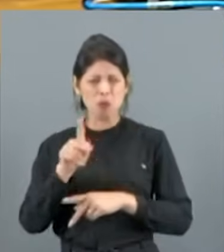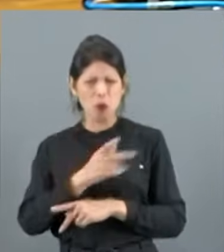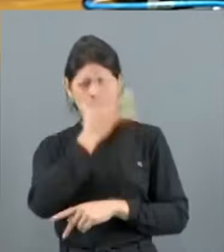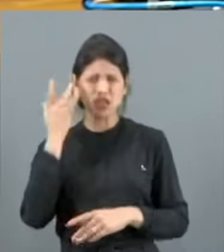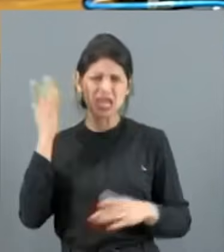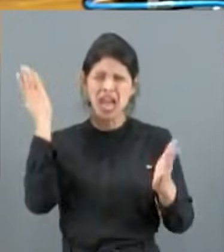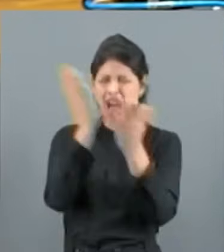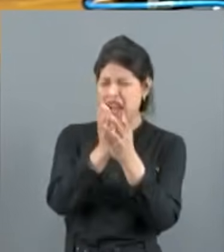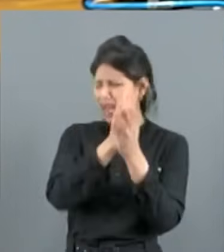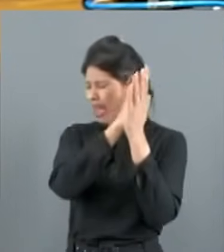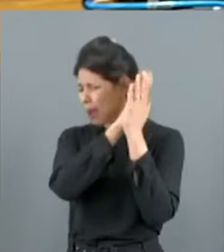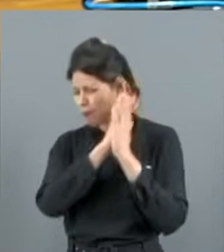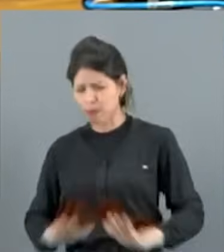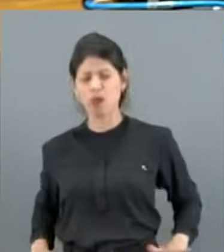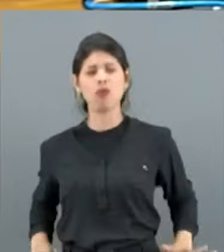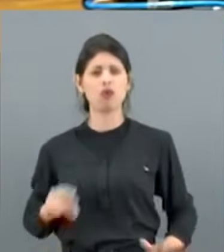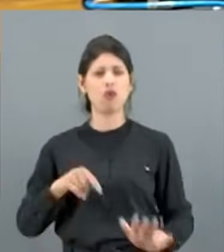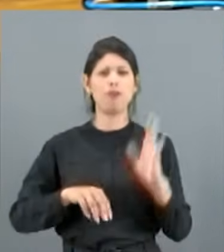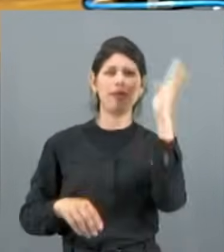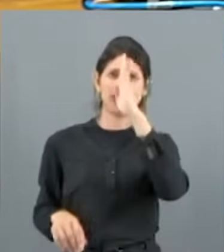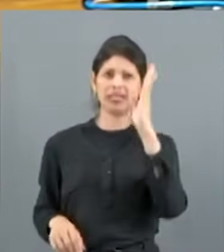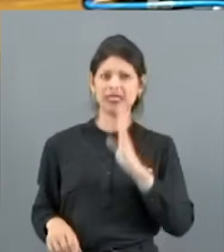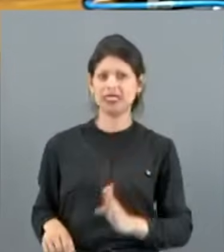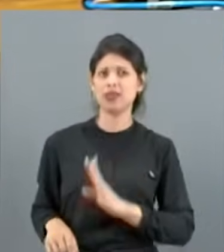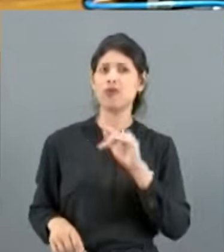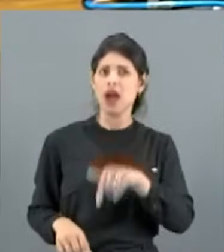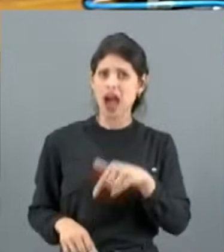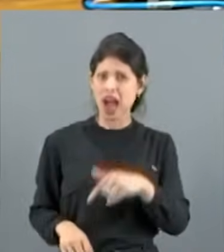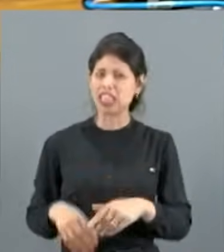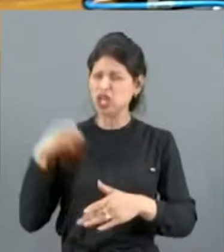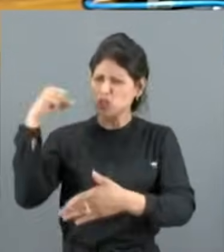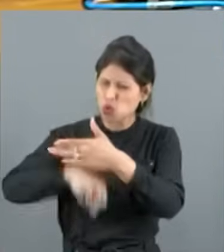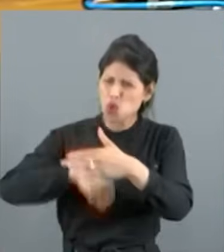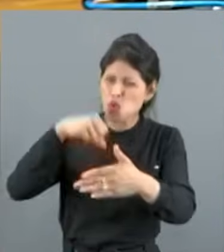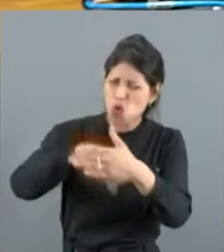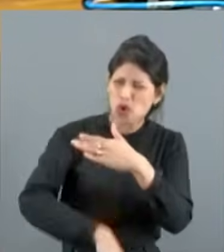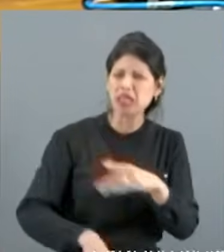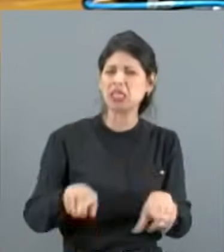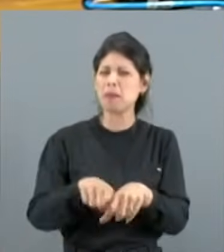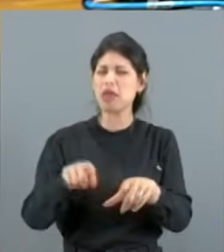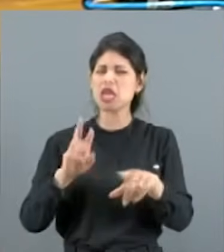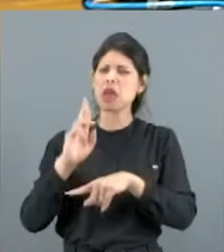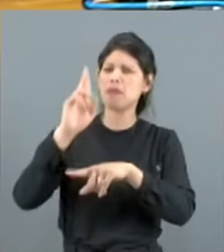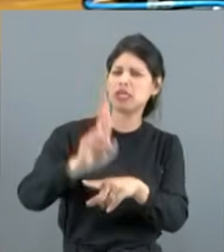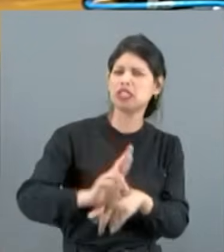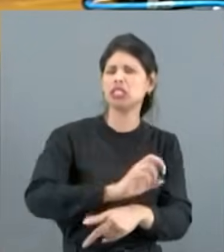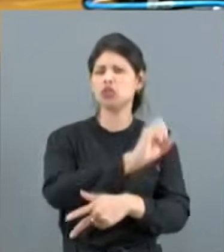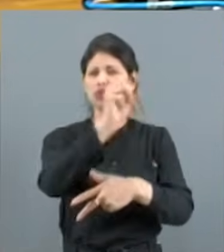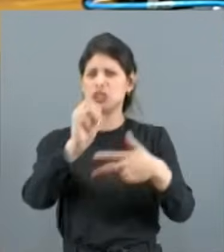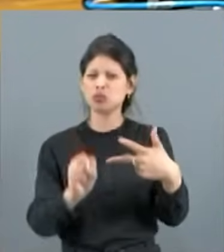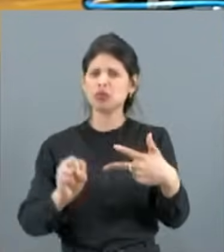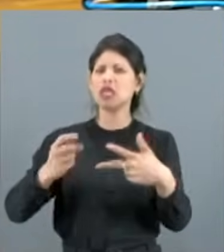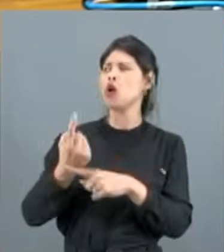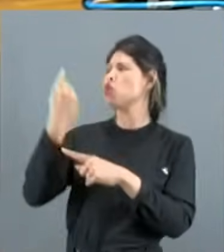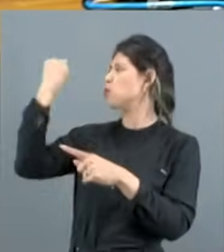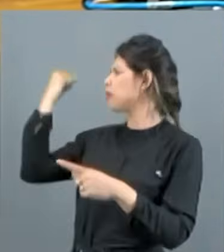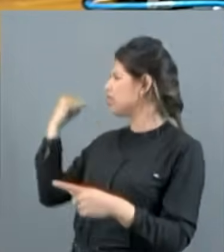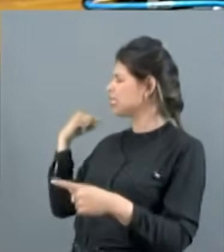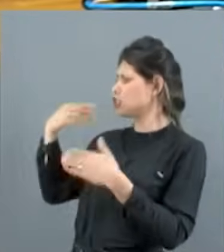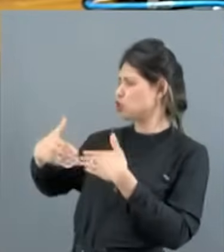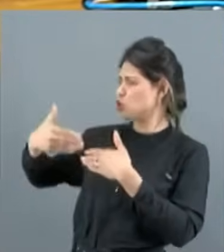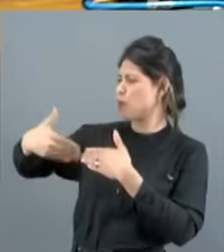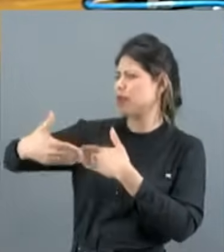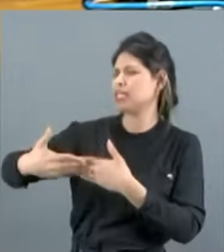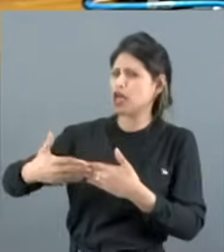acabou que esse país aqui Que destruiu esse país aqui esses meios que defendem que representa os três poderes no passado por exemplo futuro